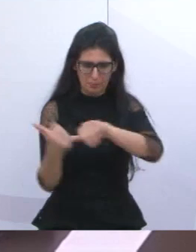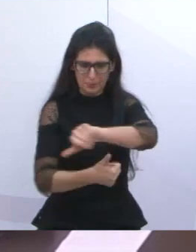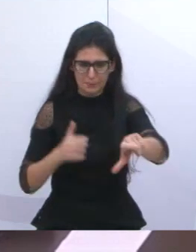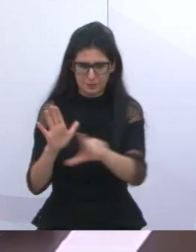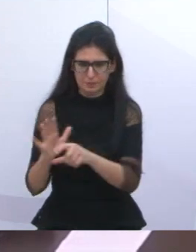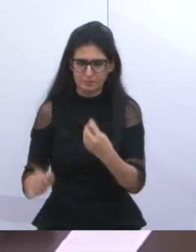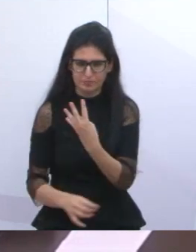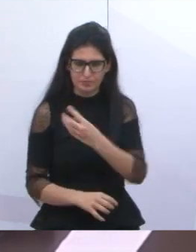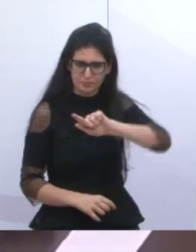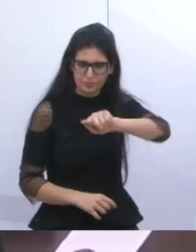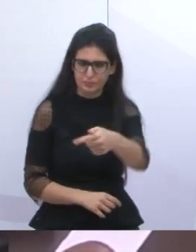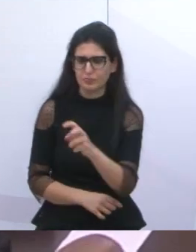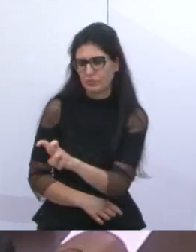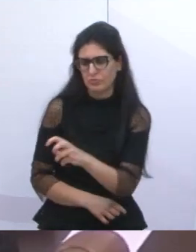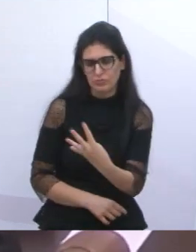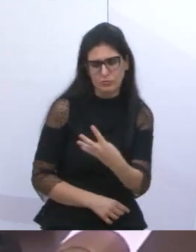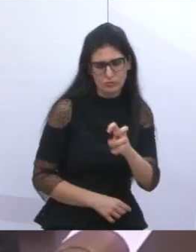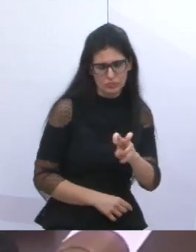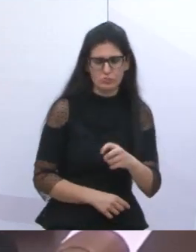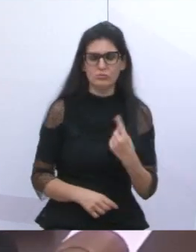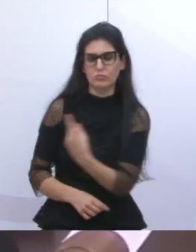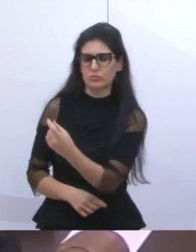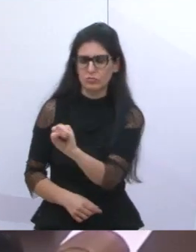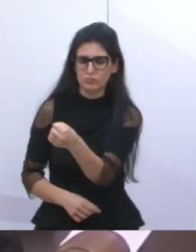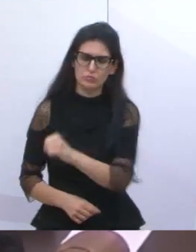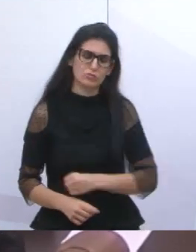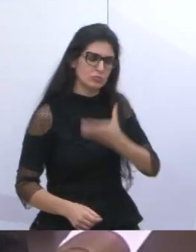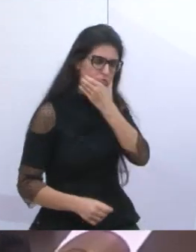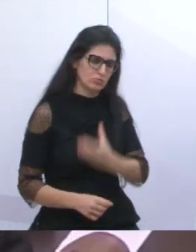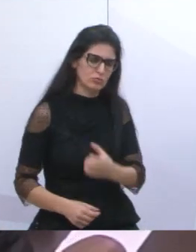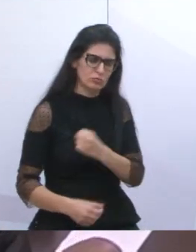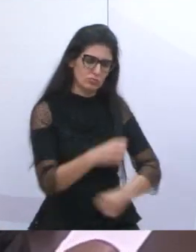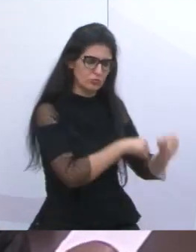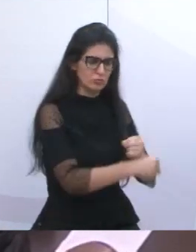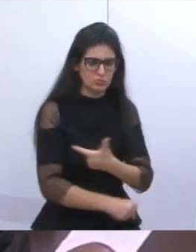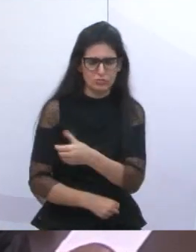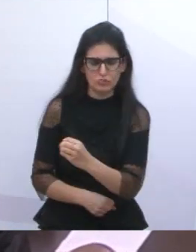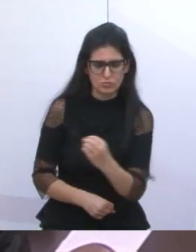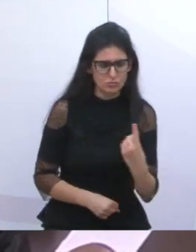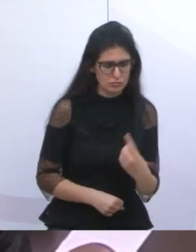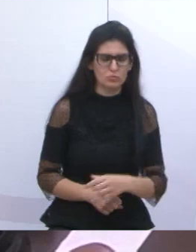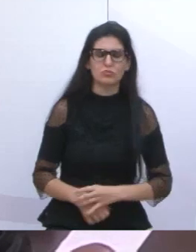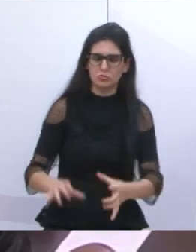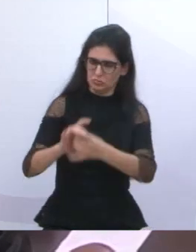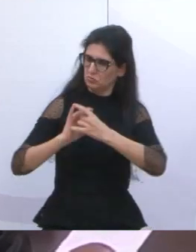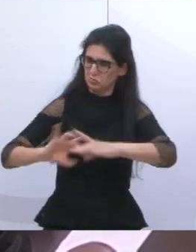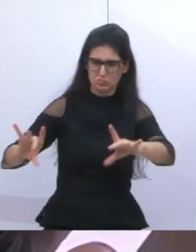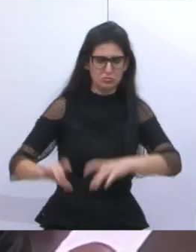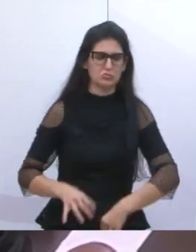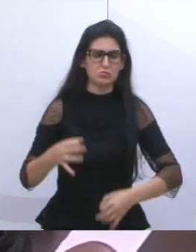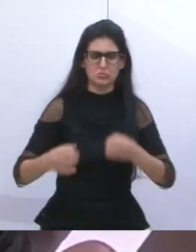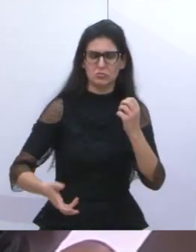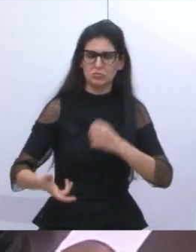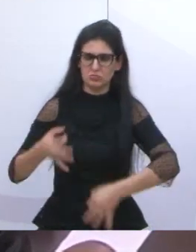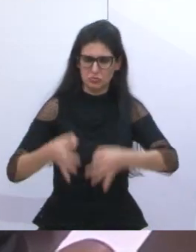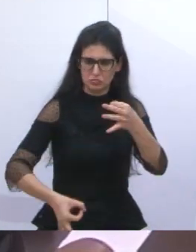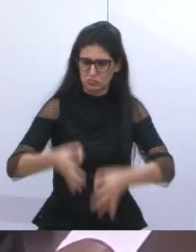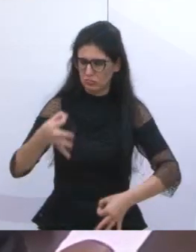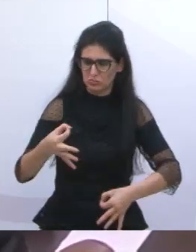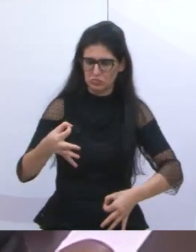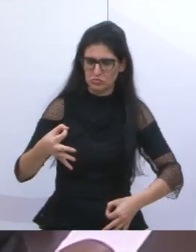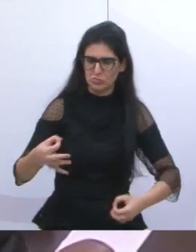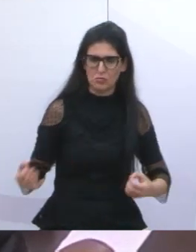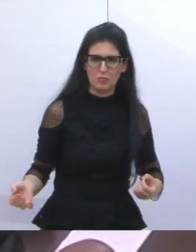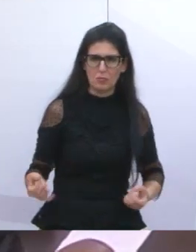número 4.545, de 18 de dezembro de 2001, que autoriza o Poder Executivo a não ajuizar a